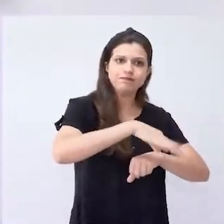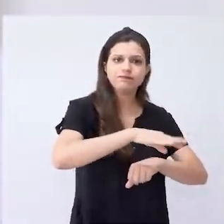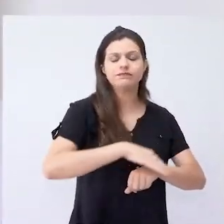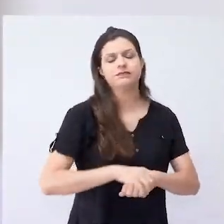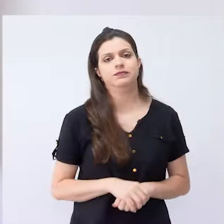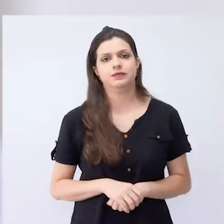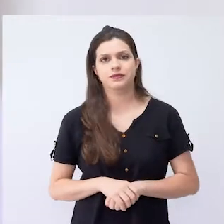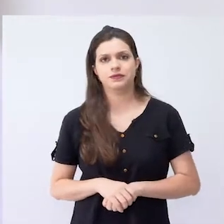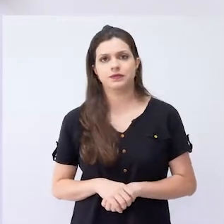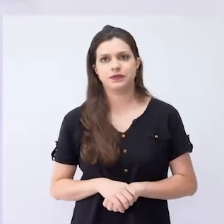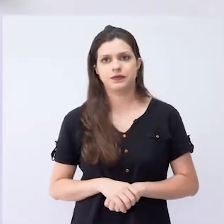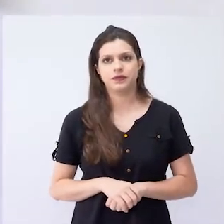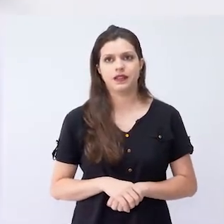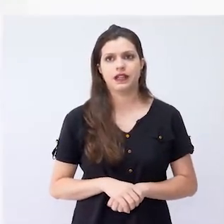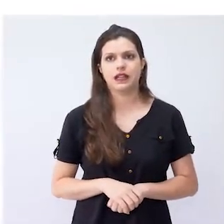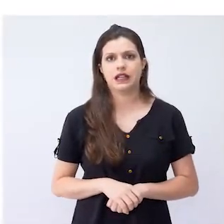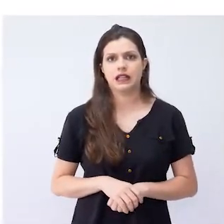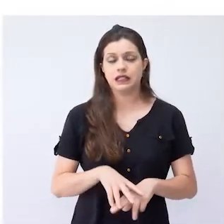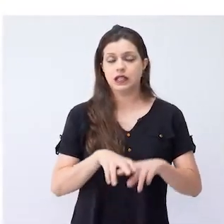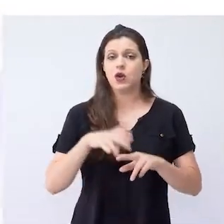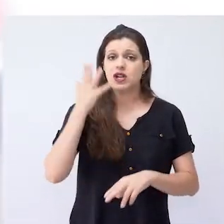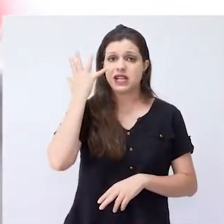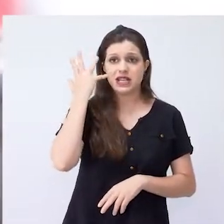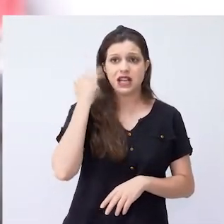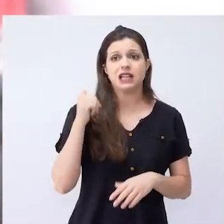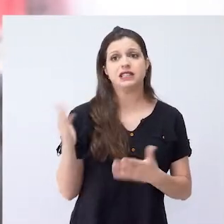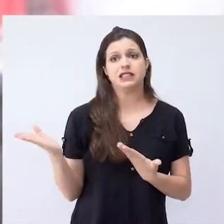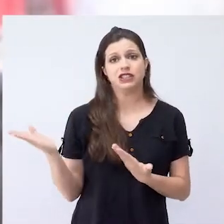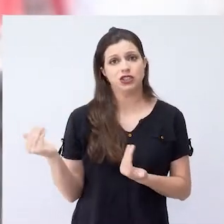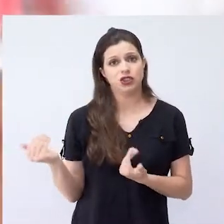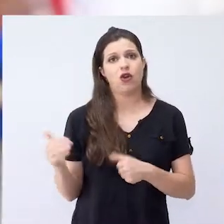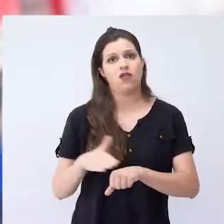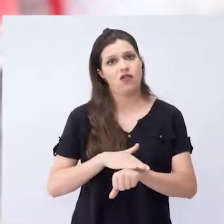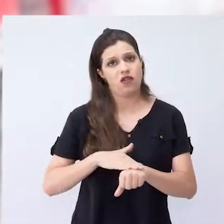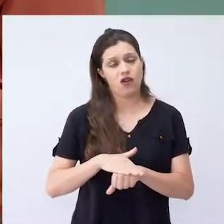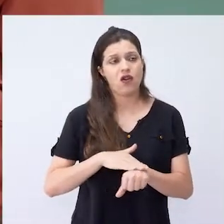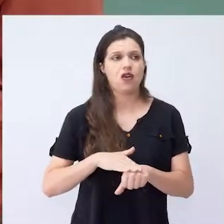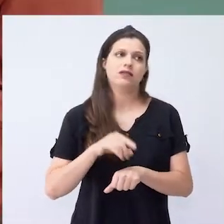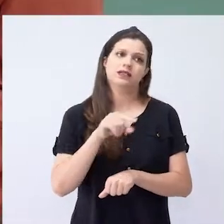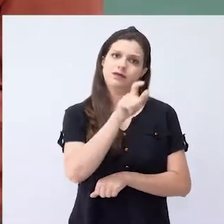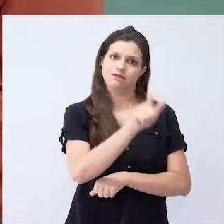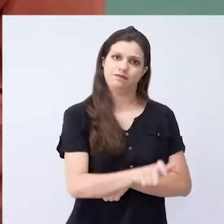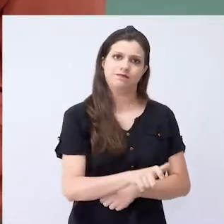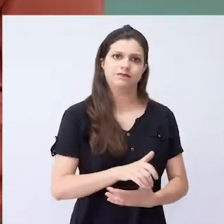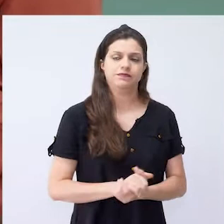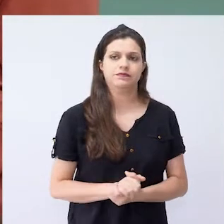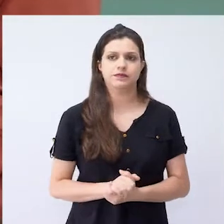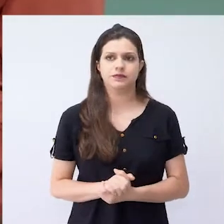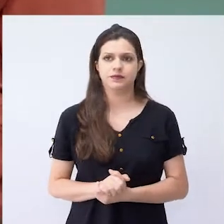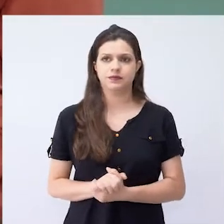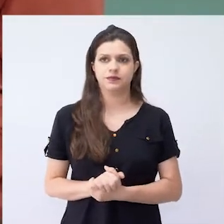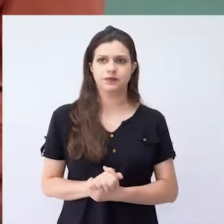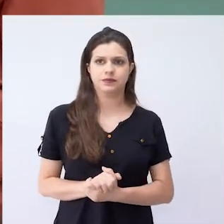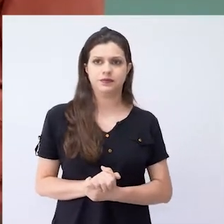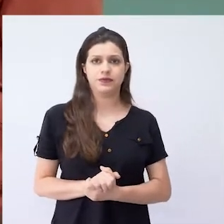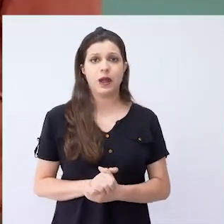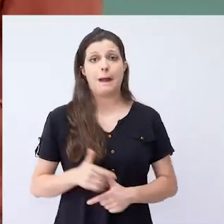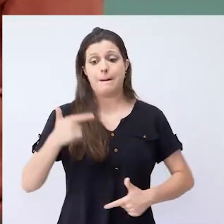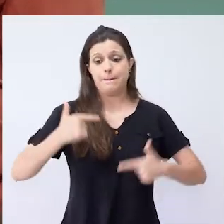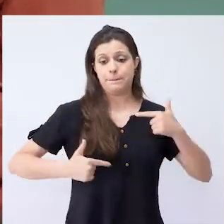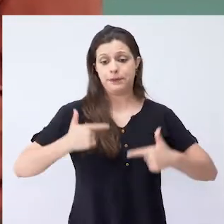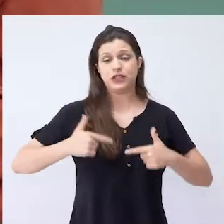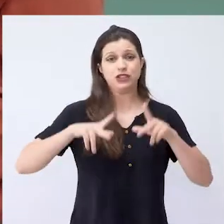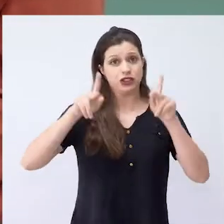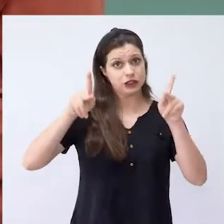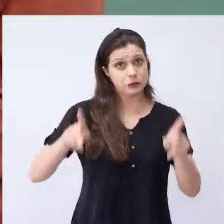que a gente tem que se valer de toda a rede de proteção da criança e do adolescente para poder ter um resultado mais eficaz. Então a